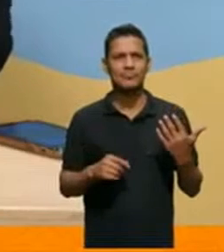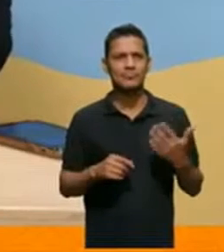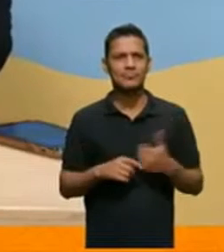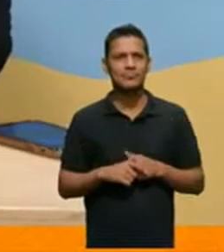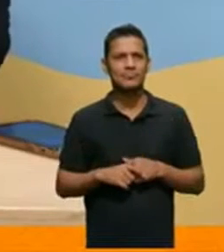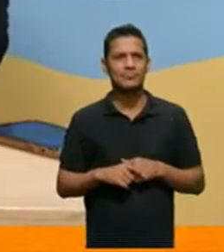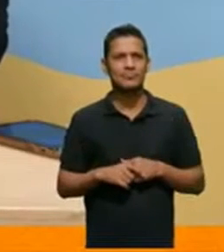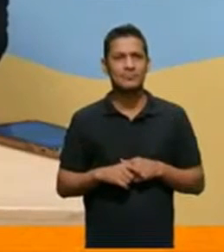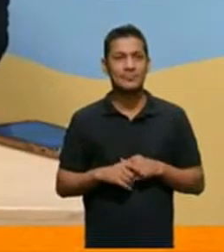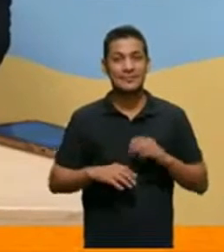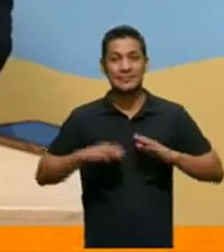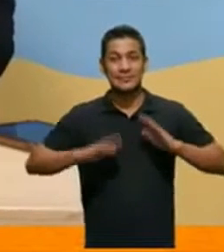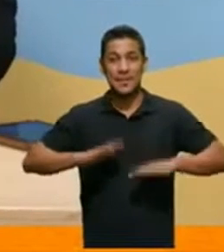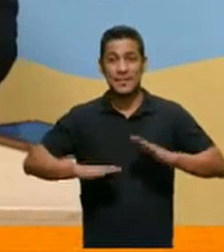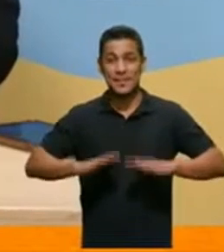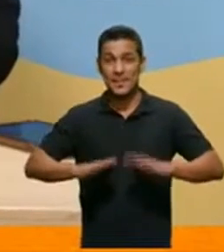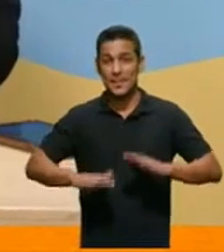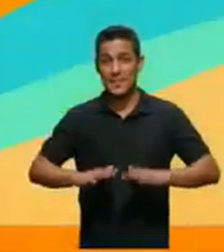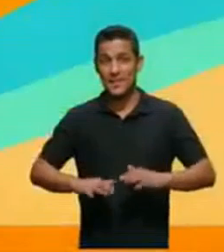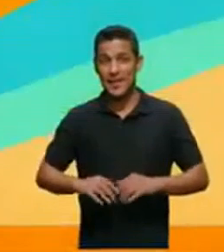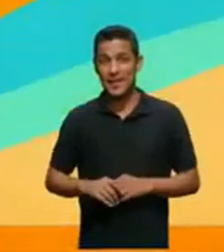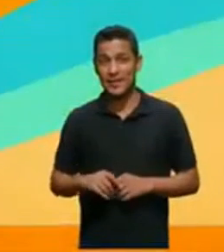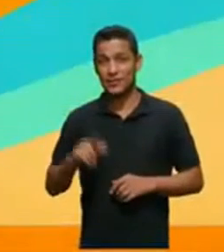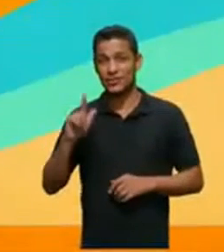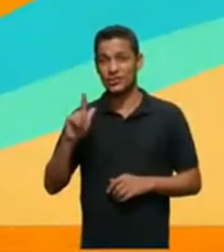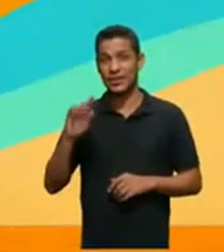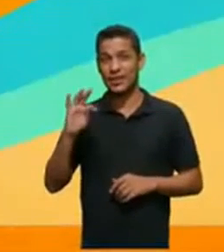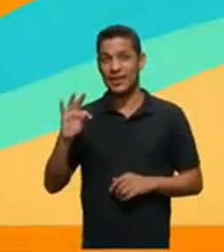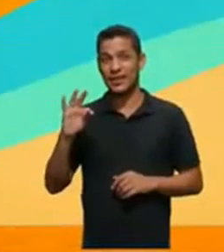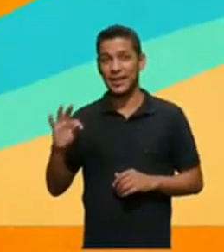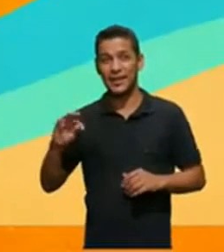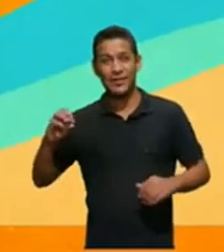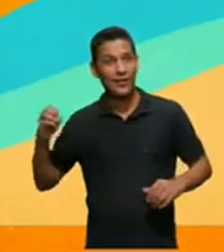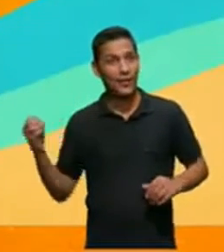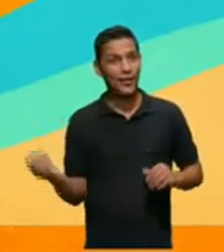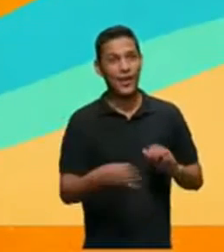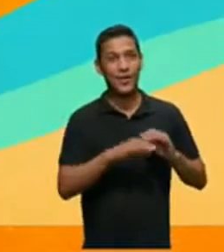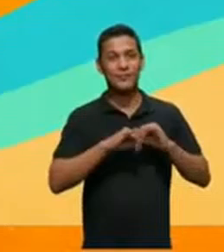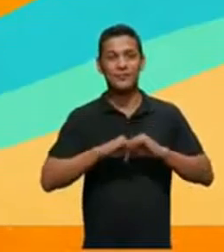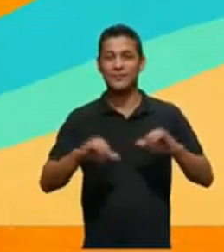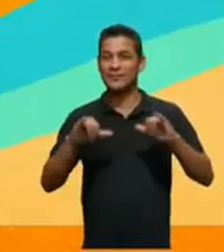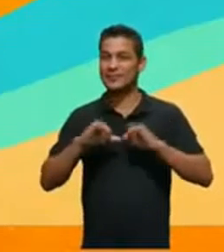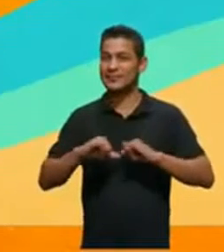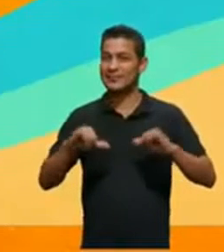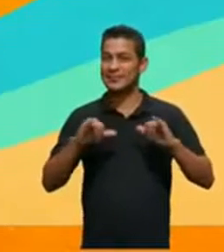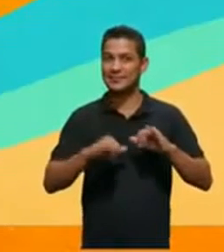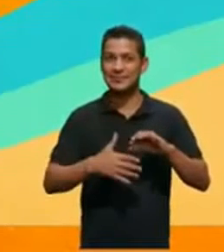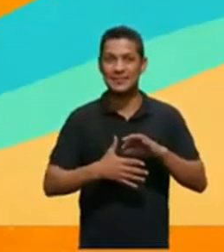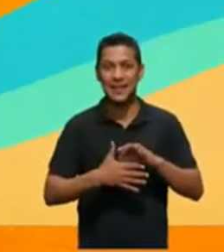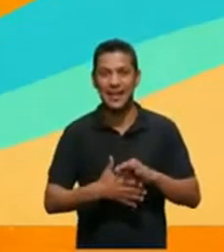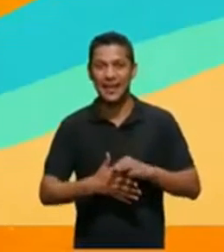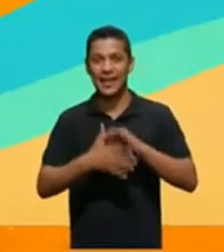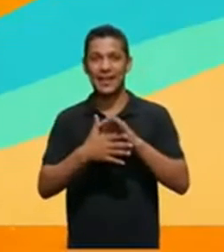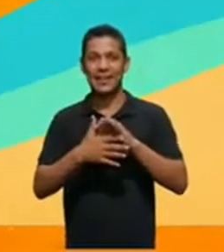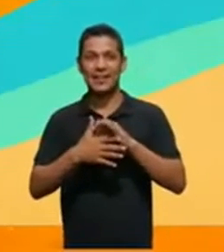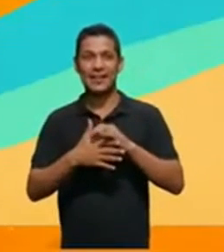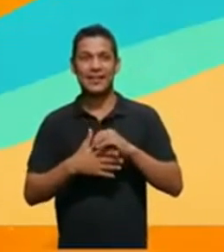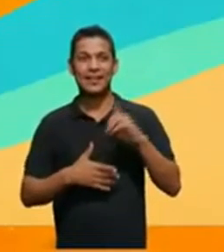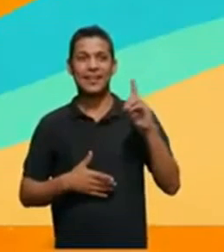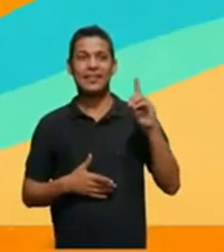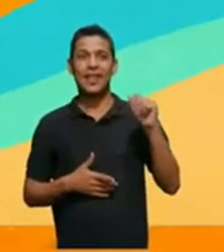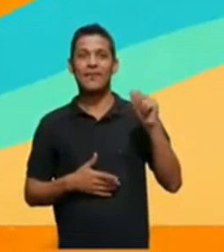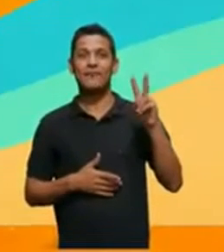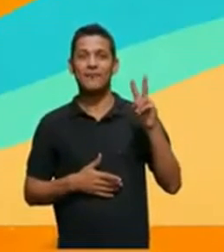é GTT novas receitas composto pelos líderes cariocas da Vibe zuda inclui Rio